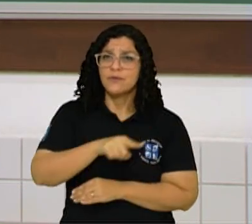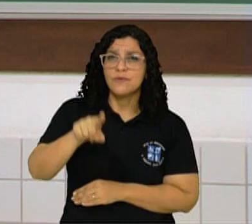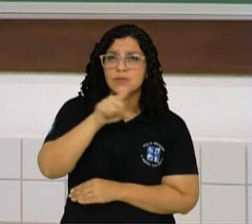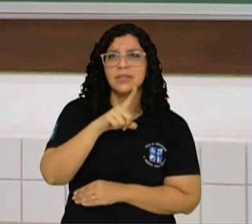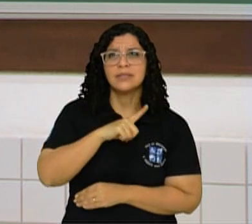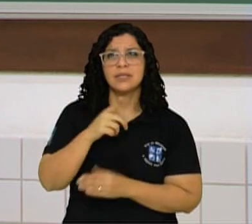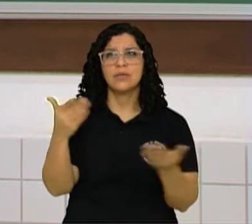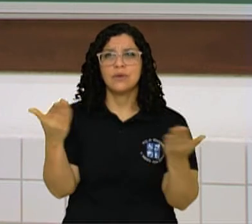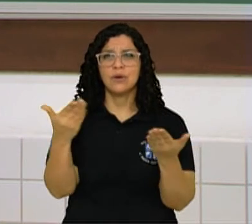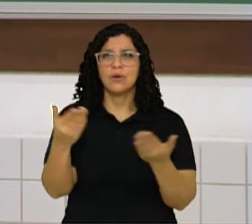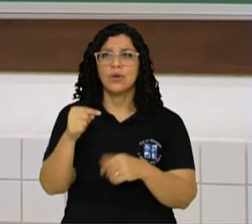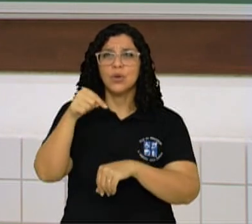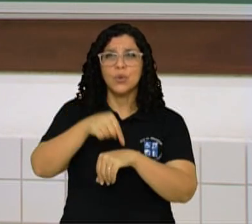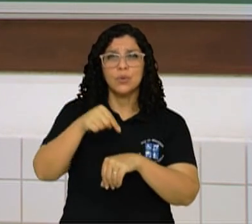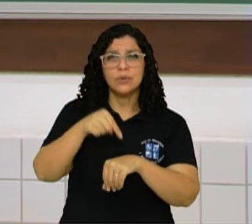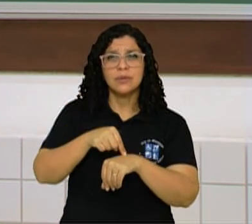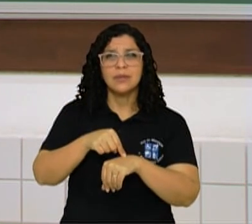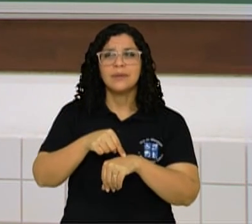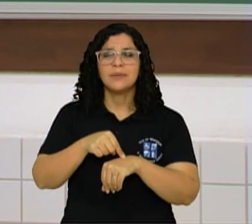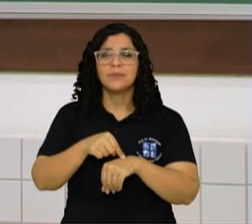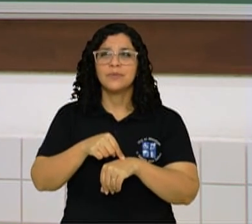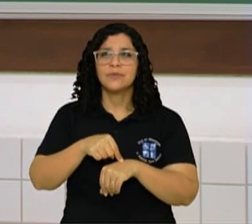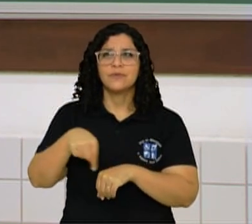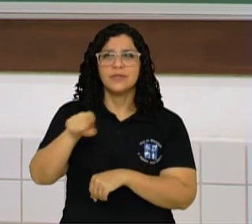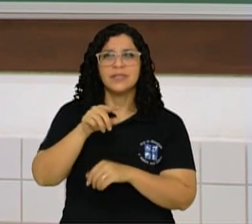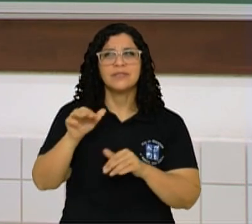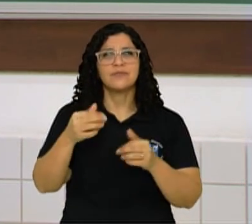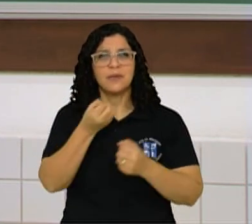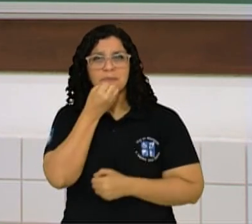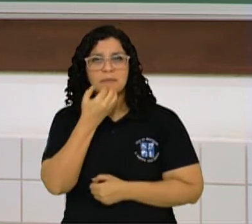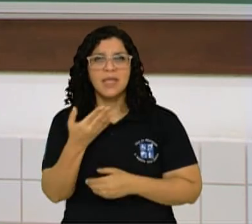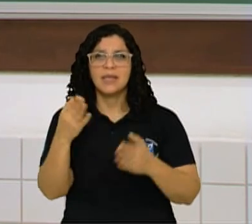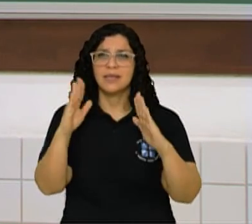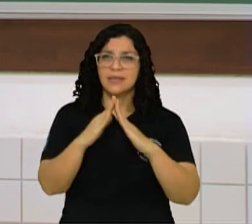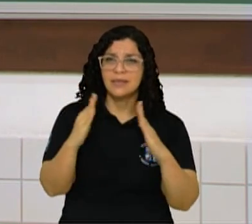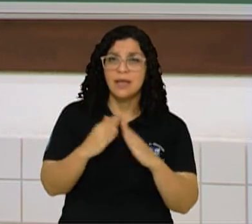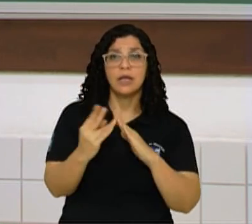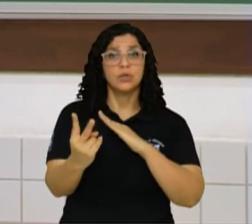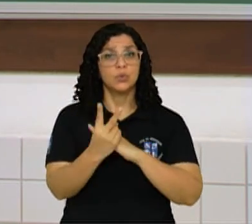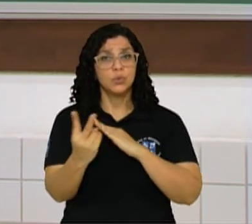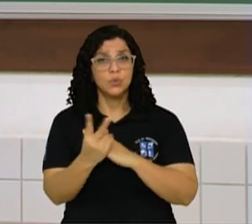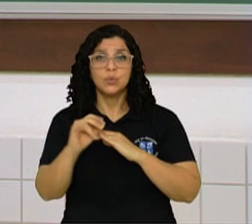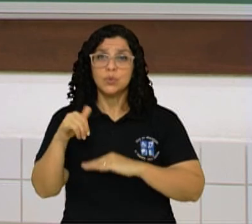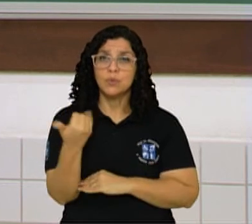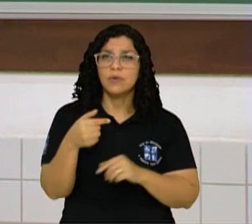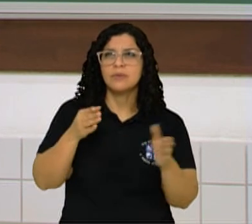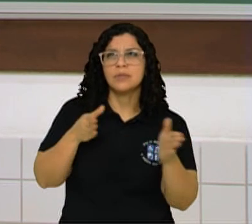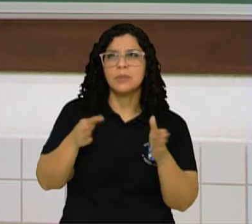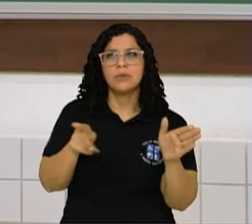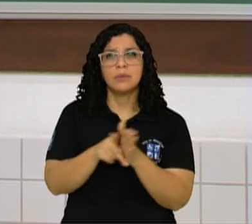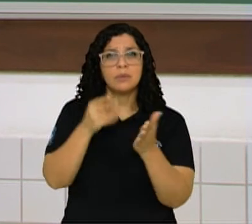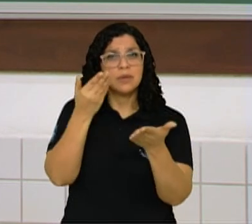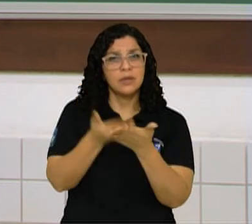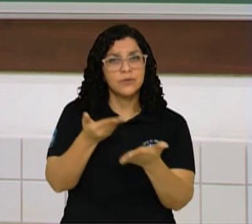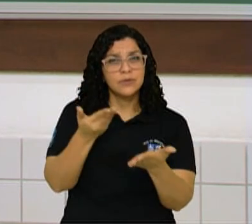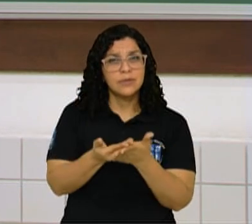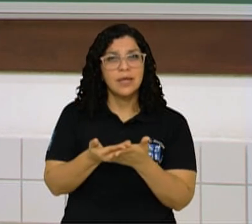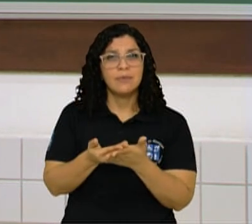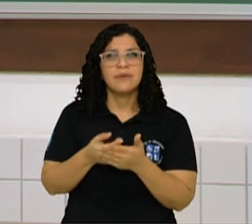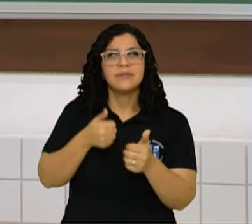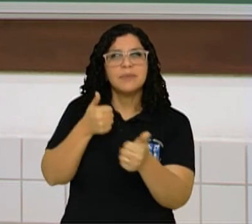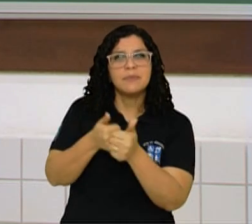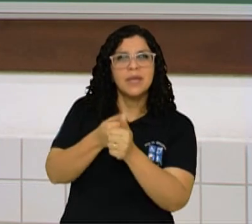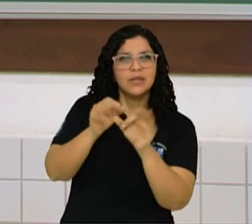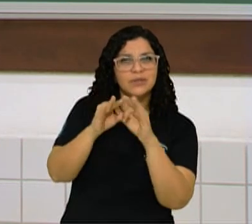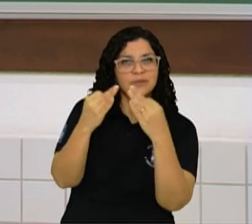aí um momento que vocês fiquem bem em casa, né? Que aproveitem esse momento para estudar, para ficar mais próximo